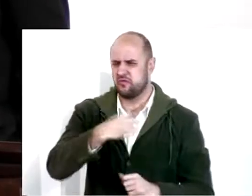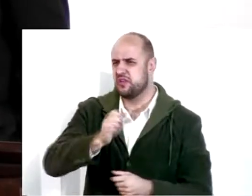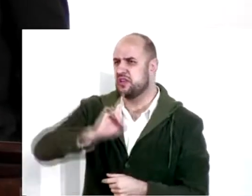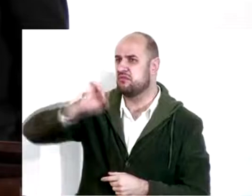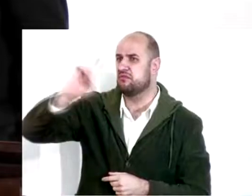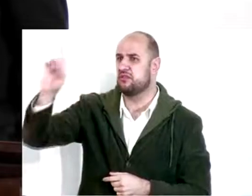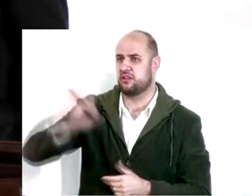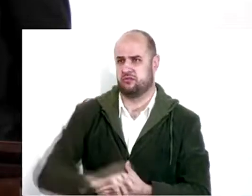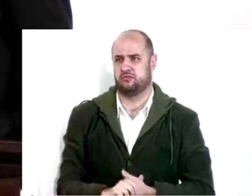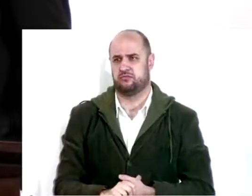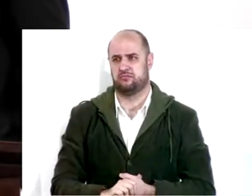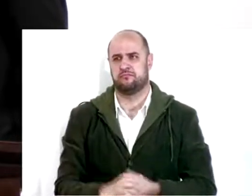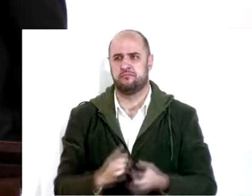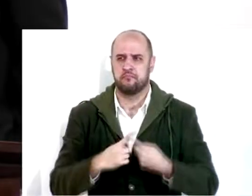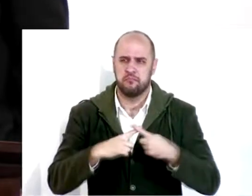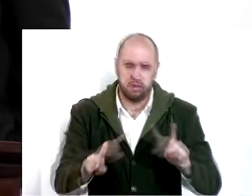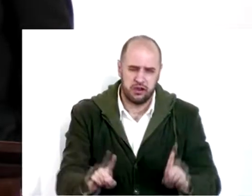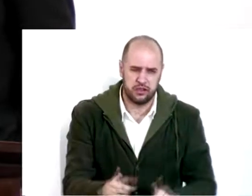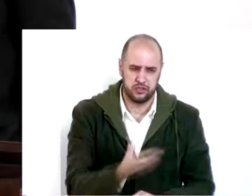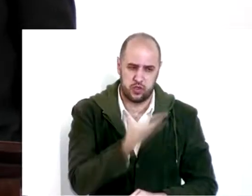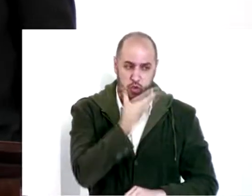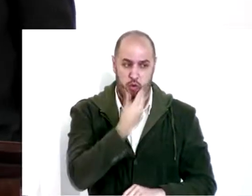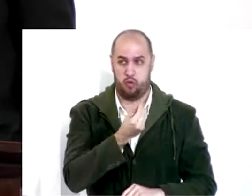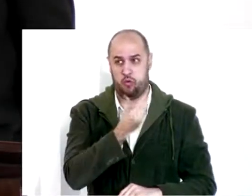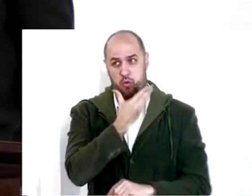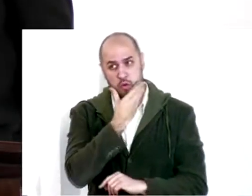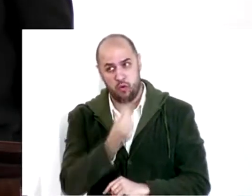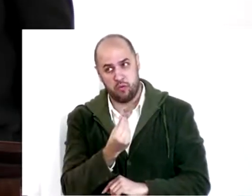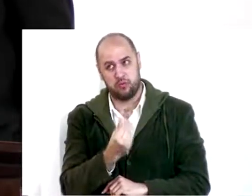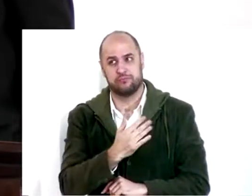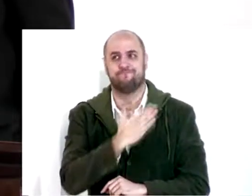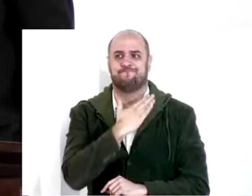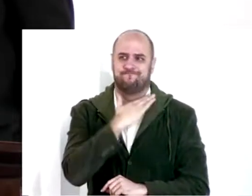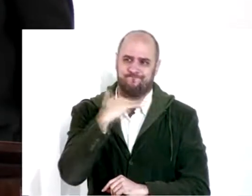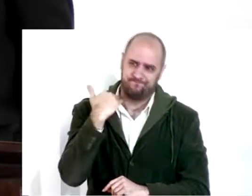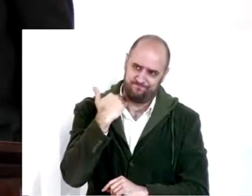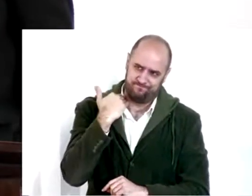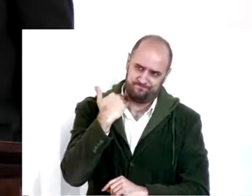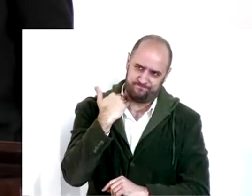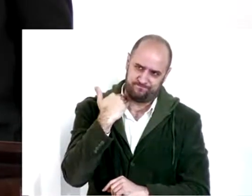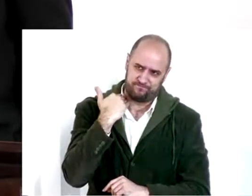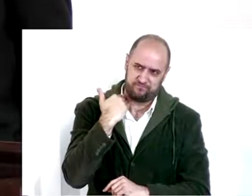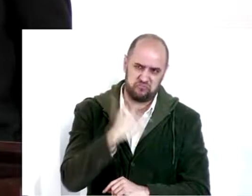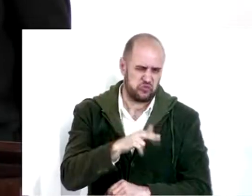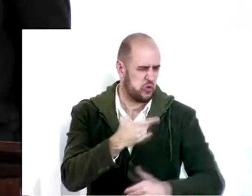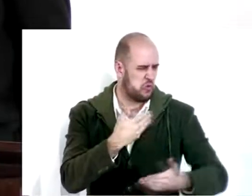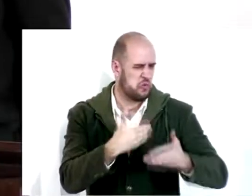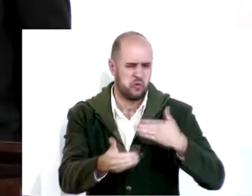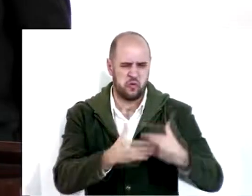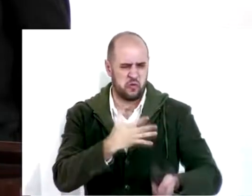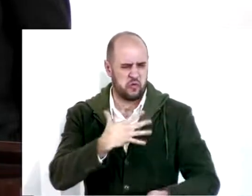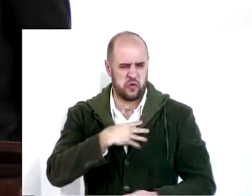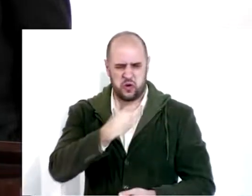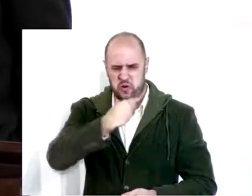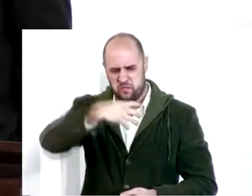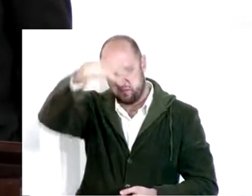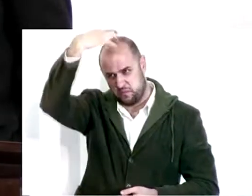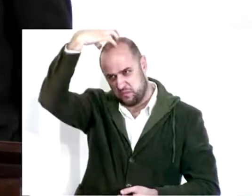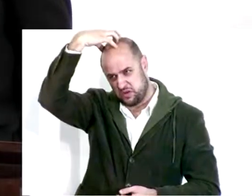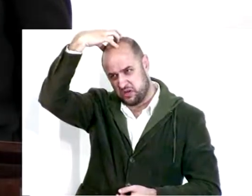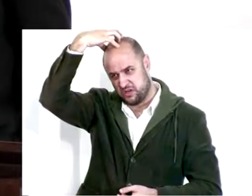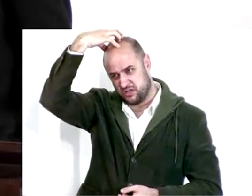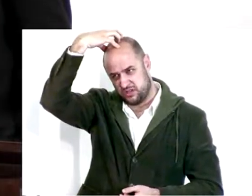Altíssimo. Todavia, como homens, morrereis. E como qualquer dos